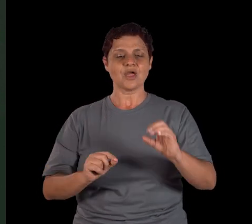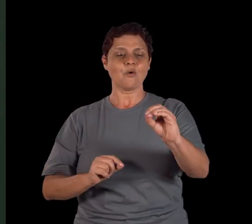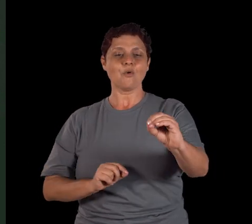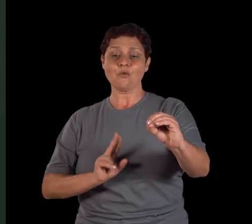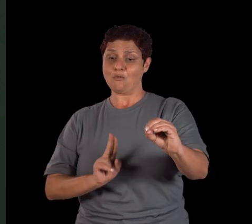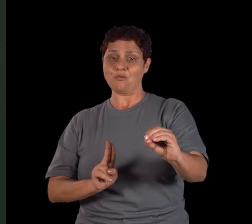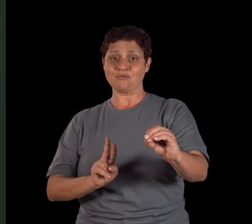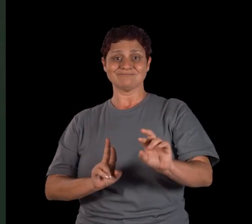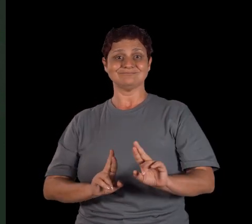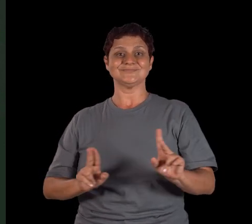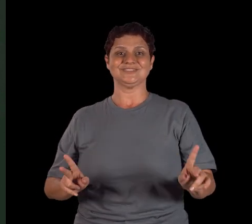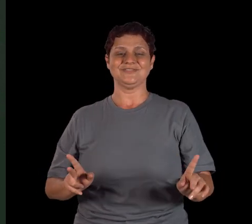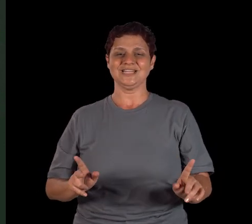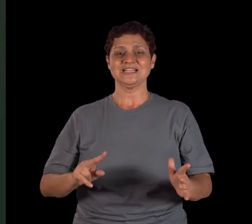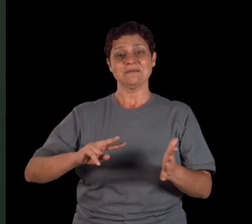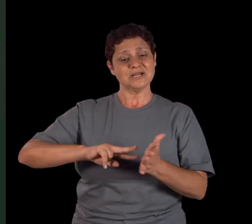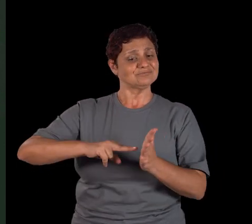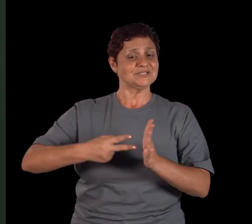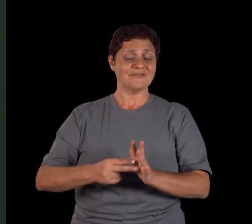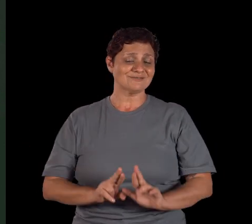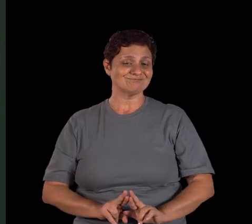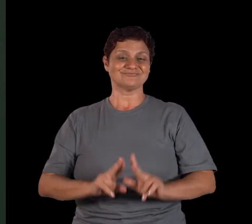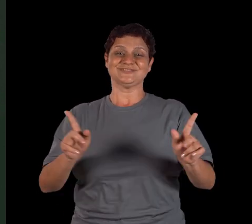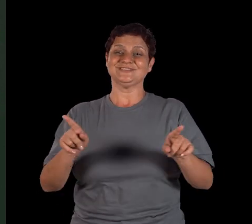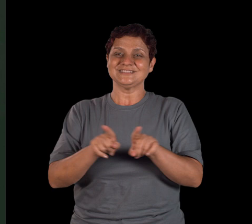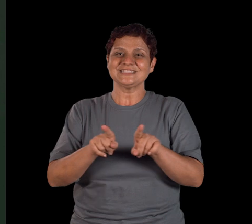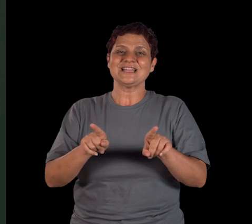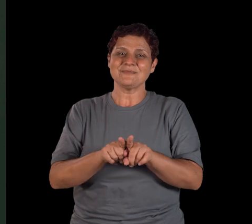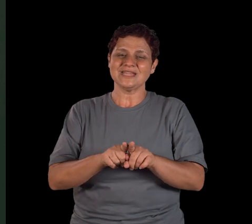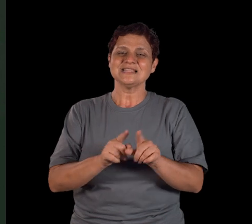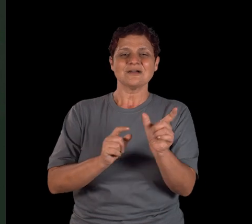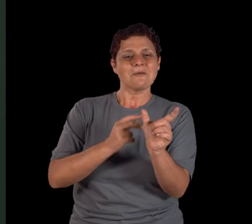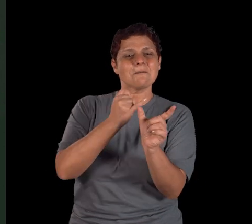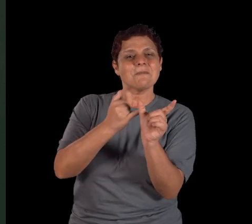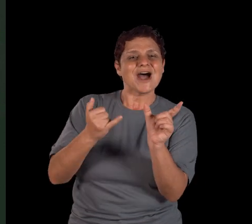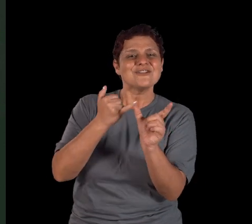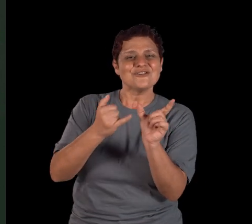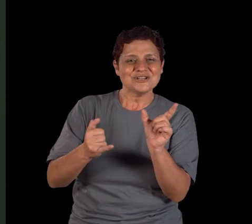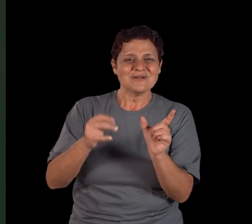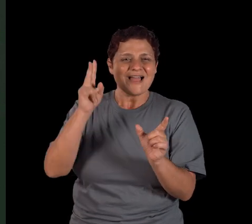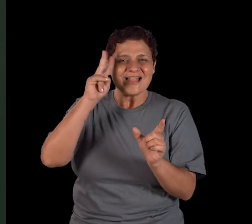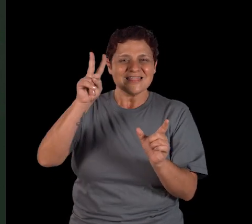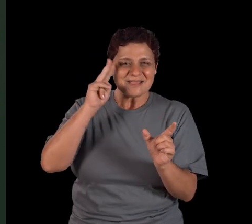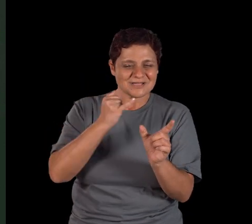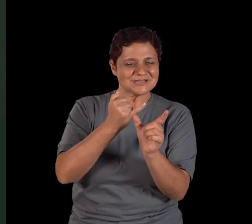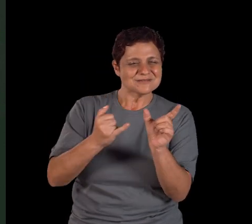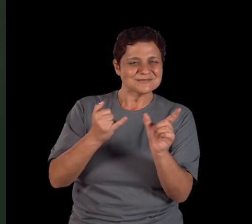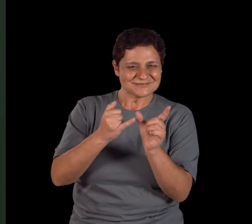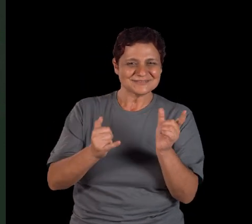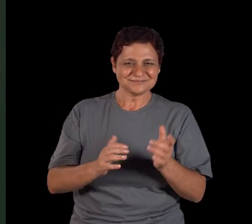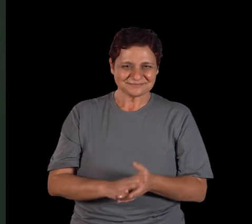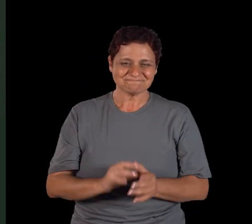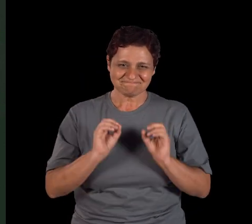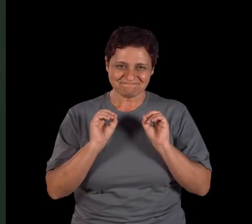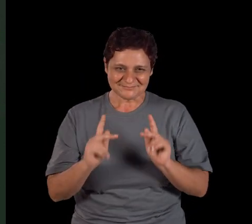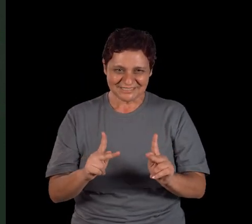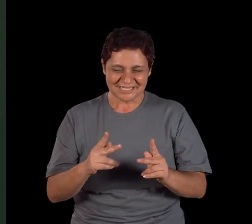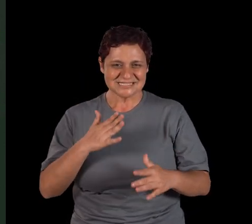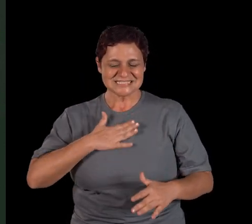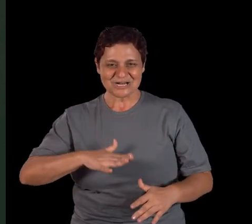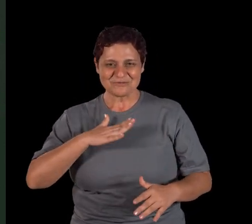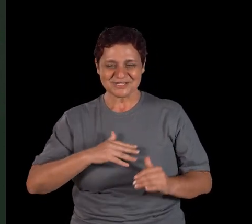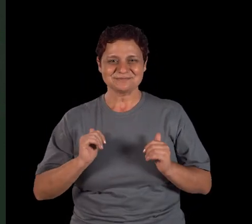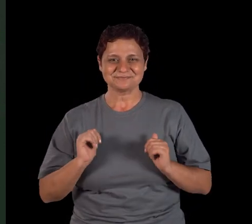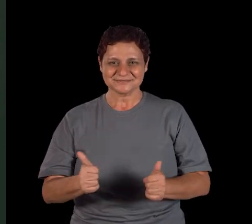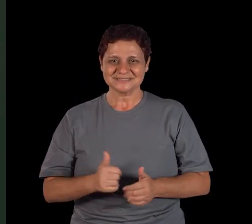A escrita e são sentidos totalmente diferentes. São parônimas, né? Lembra dessa relação das parônimas aí. Beleza?